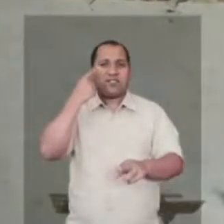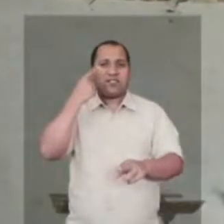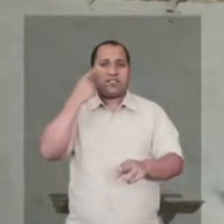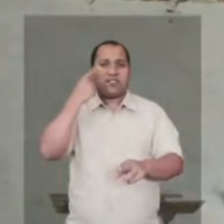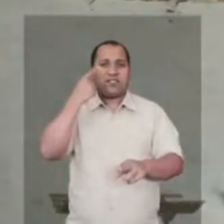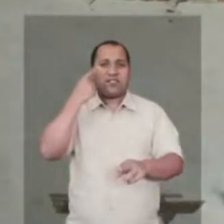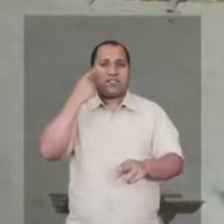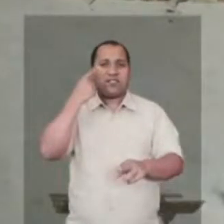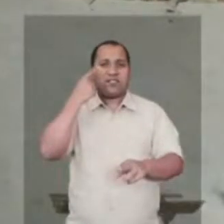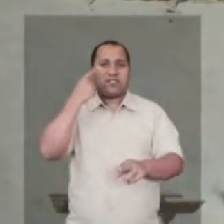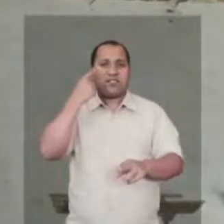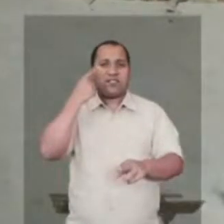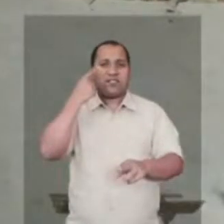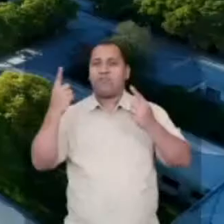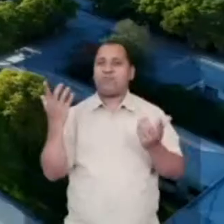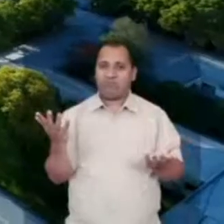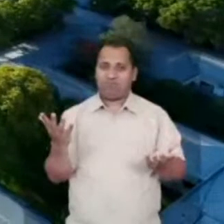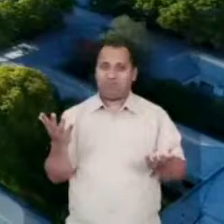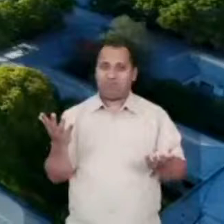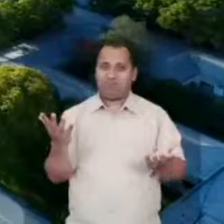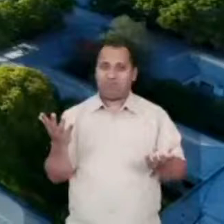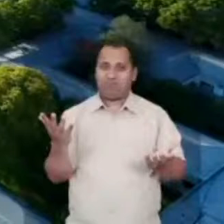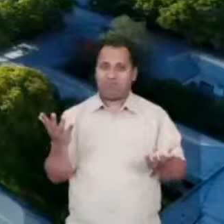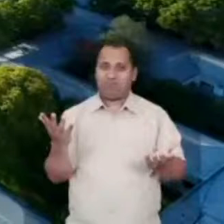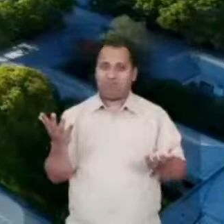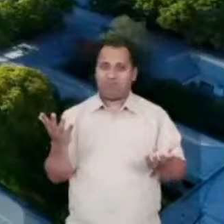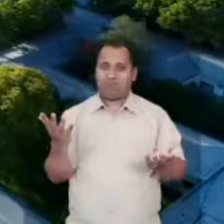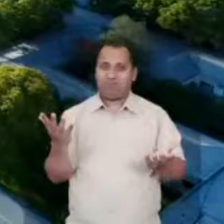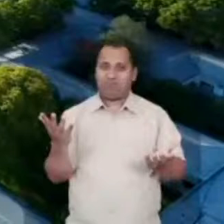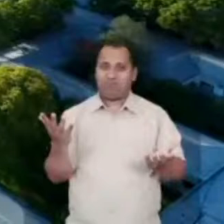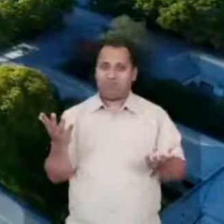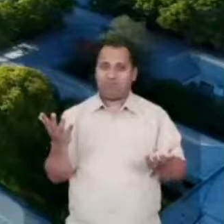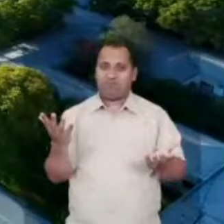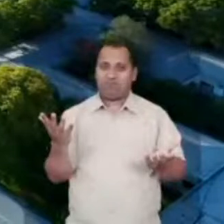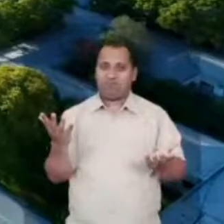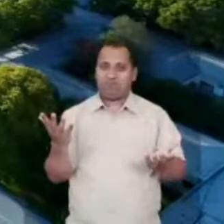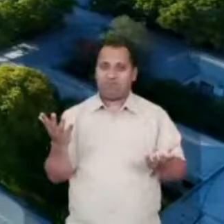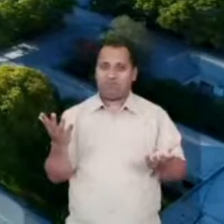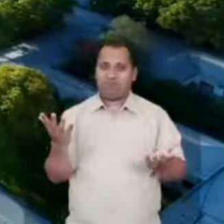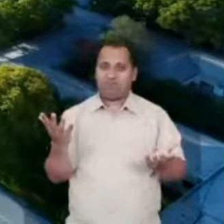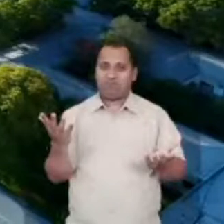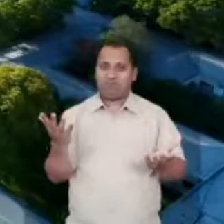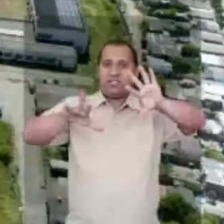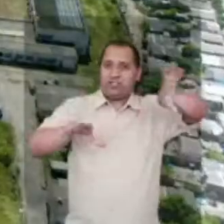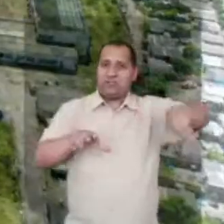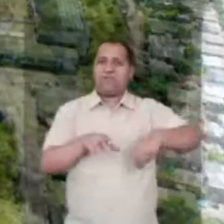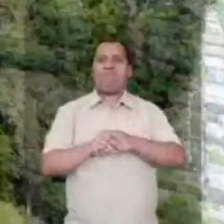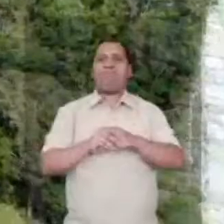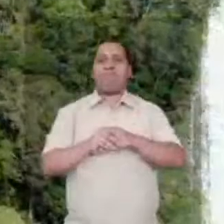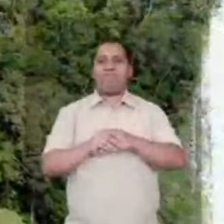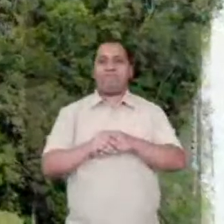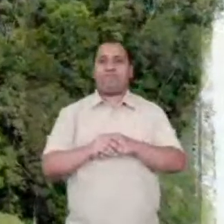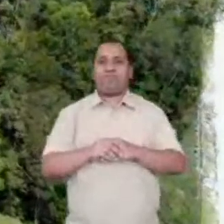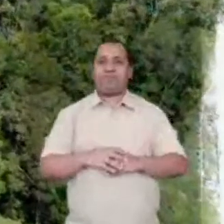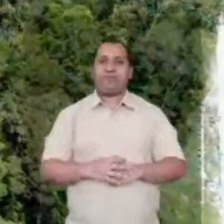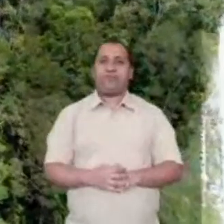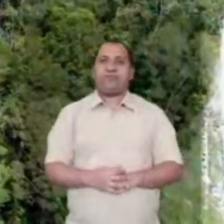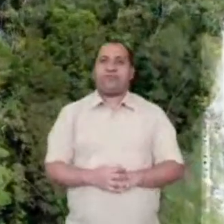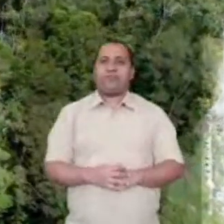ensino, diversidade de ideias e pensamentos e por sua importante atuação na região onde está